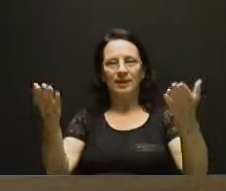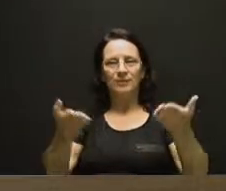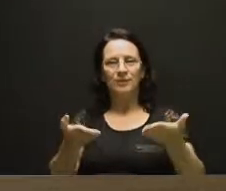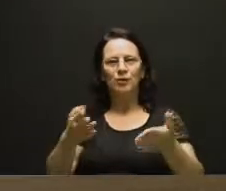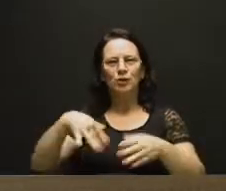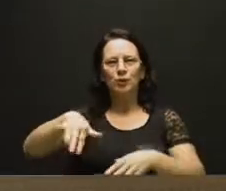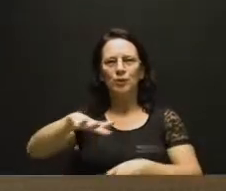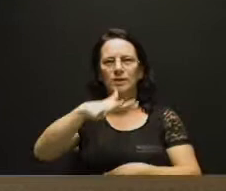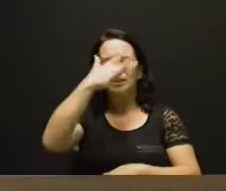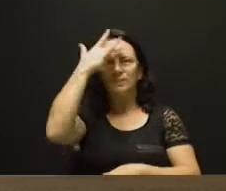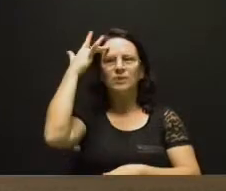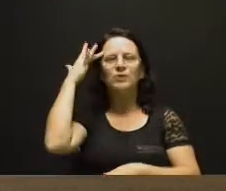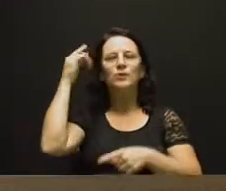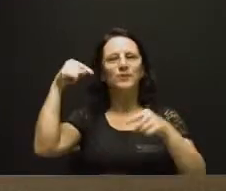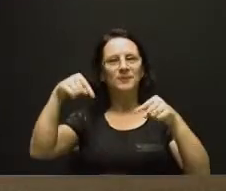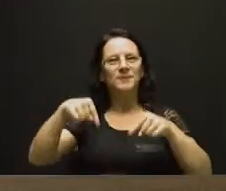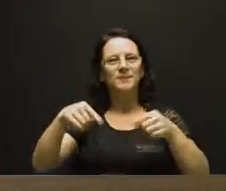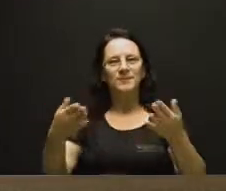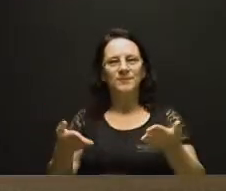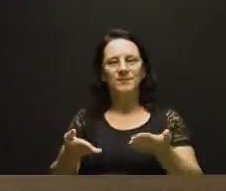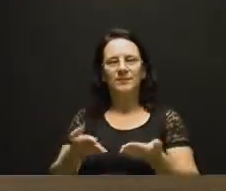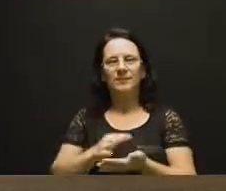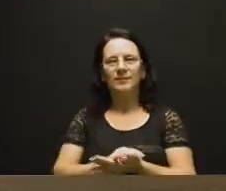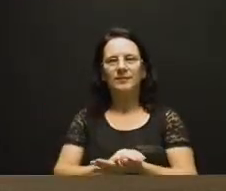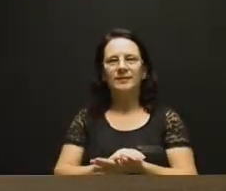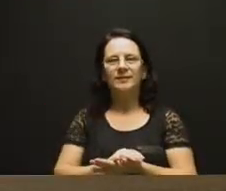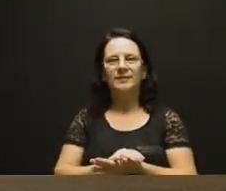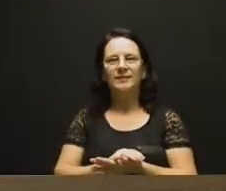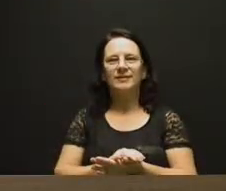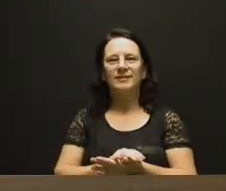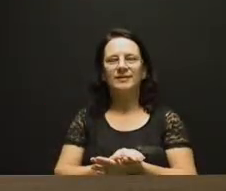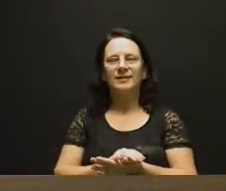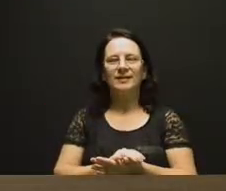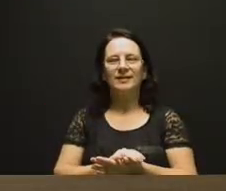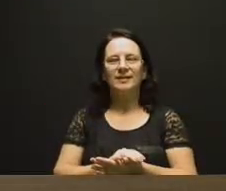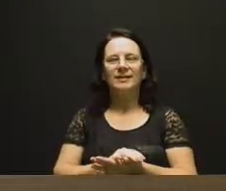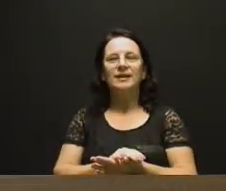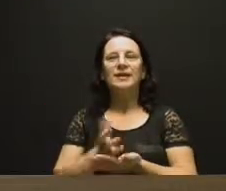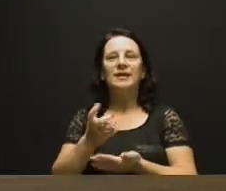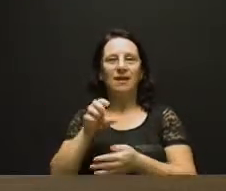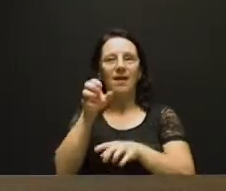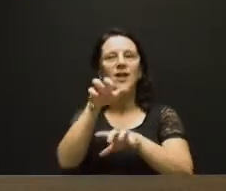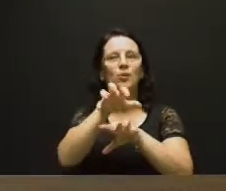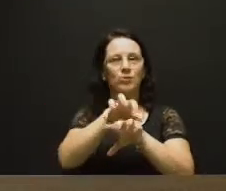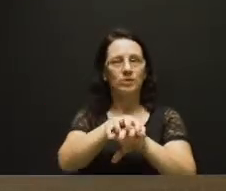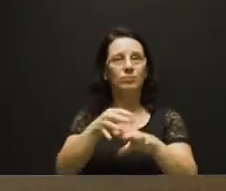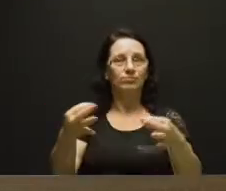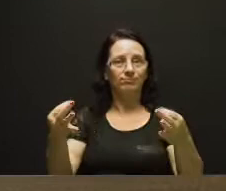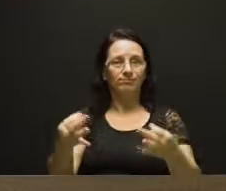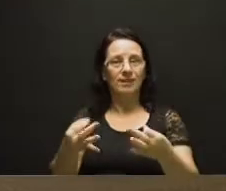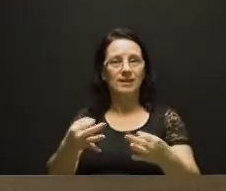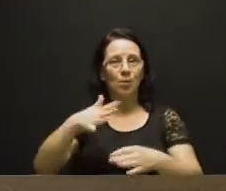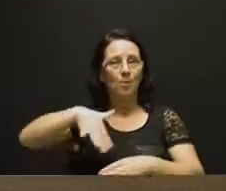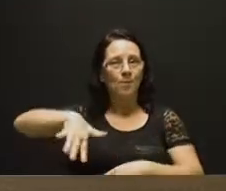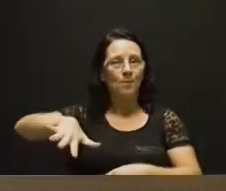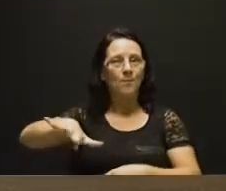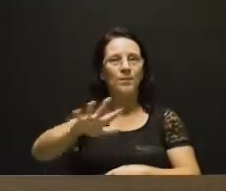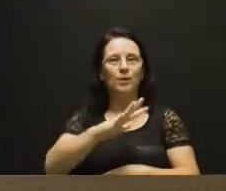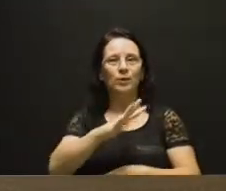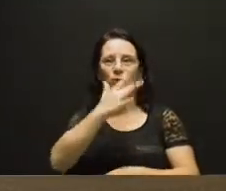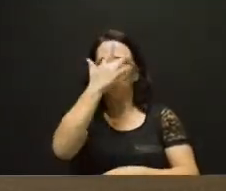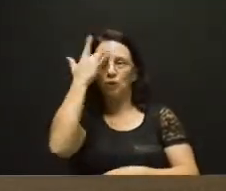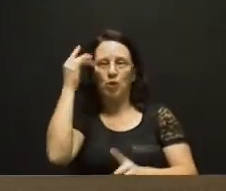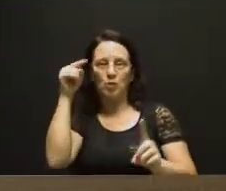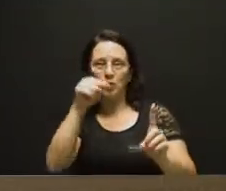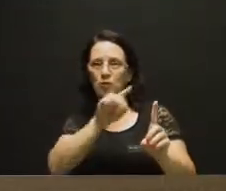todas as pessoas que estão aqui muito engajados em que a inclusão realmente dê certo inclusão para todos não das pessoas